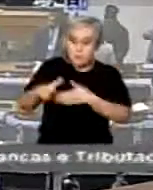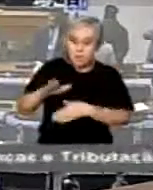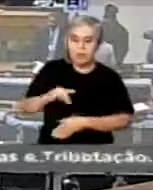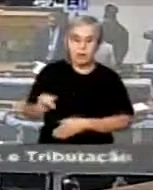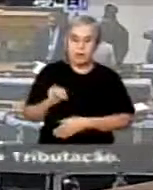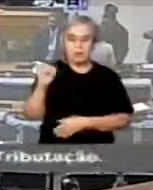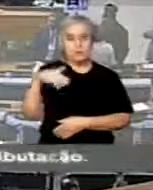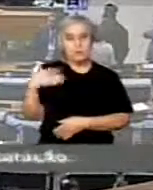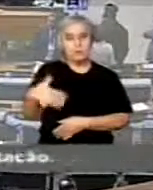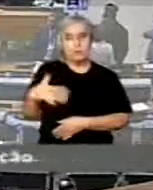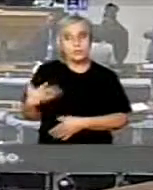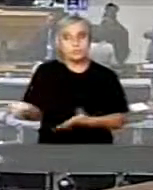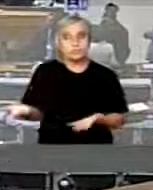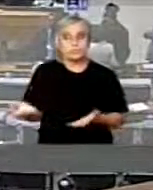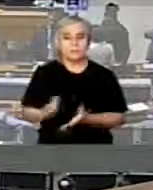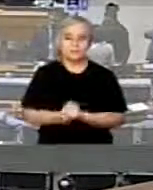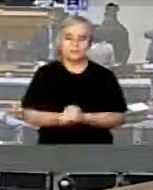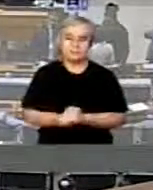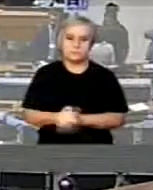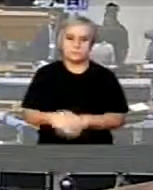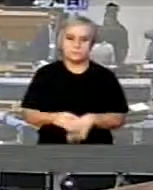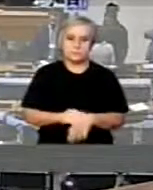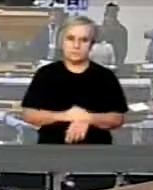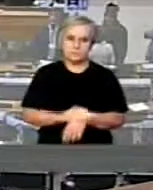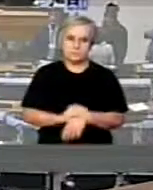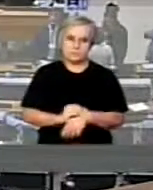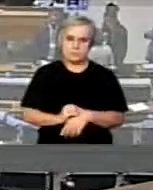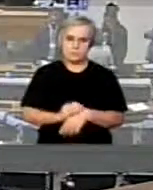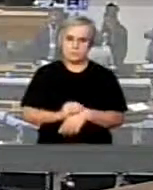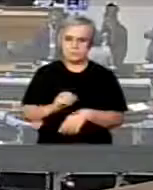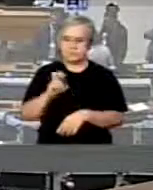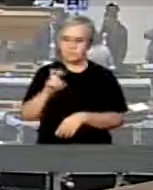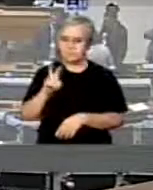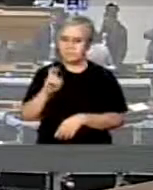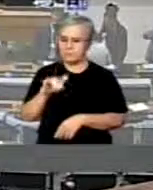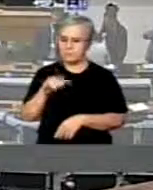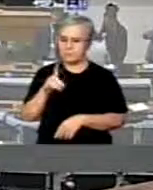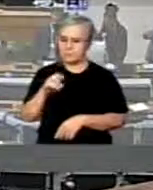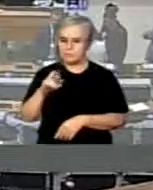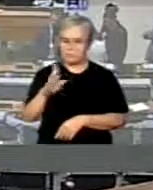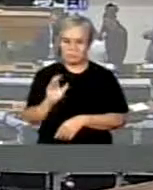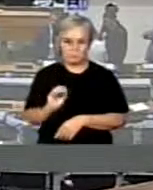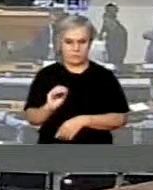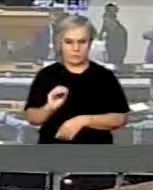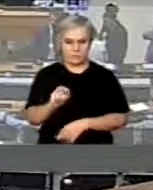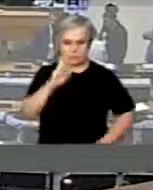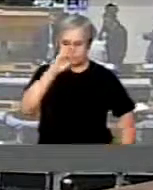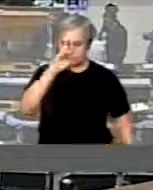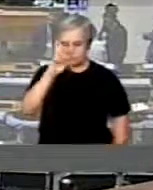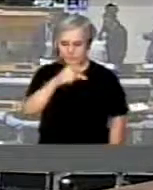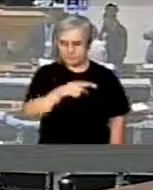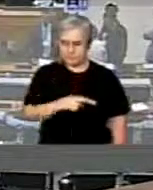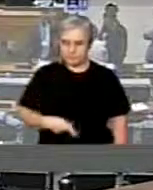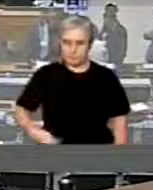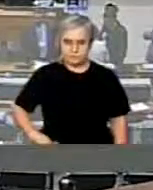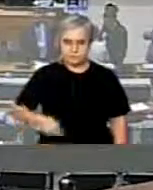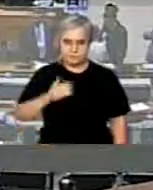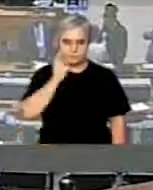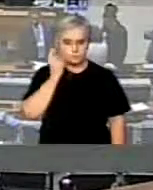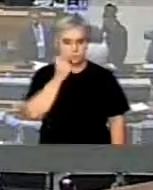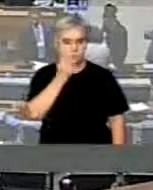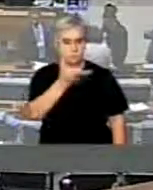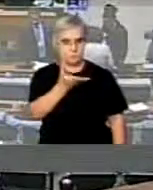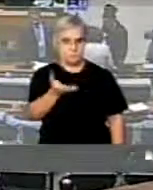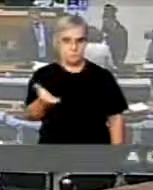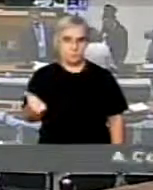Só uma votação importante agora. É com a palavra o deputado Evandro Bussi. Senhor presidente, senhoras e senhores